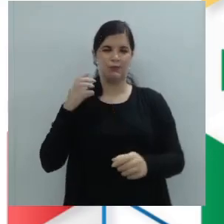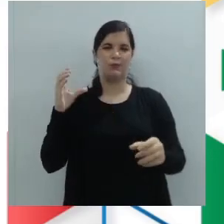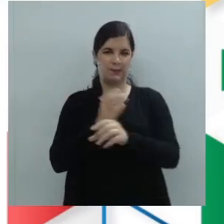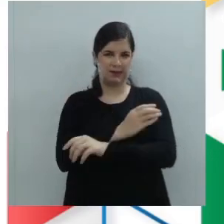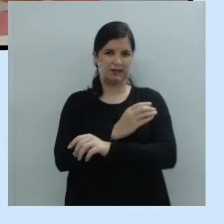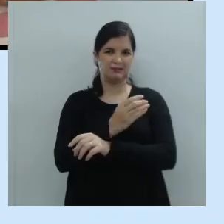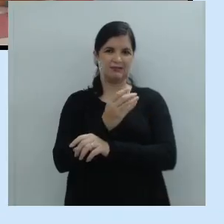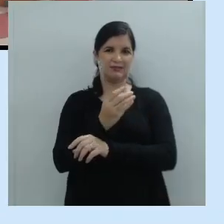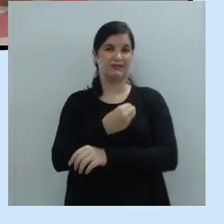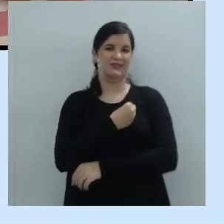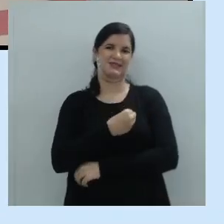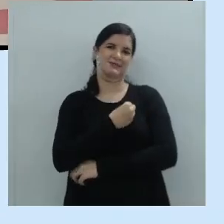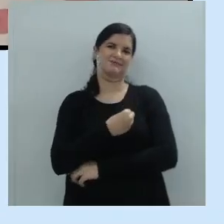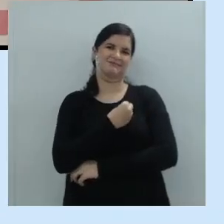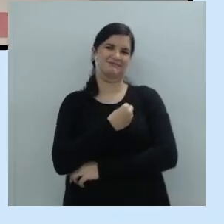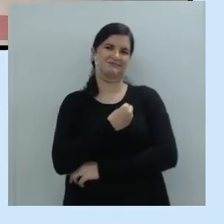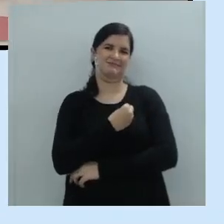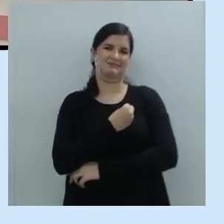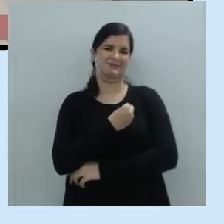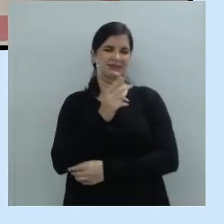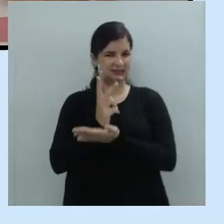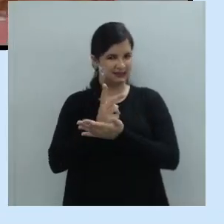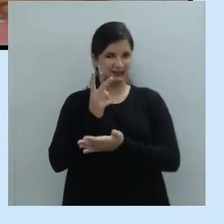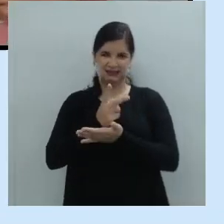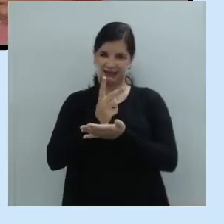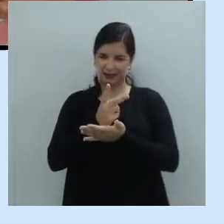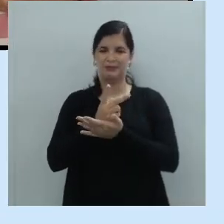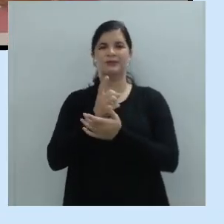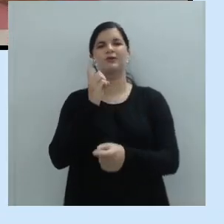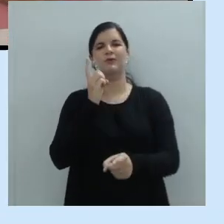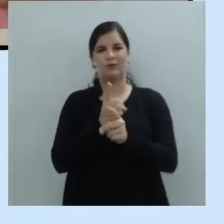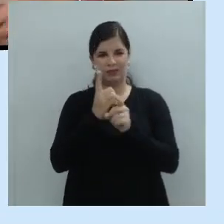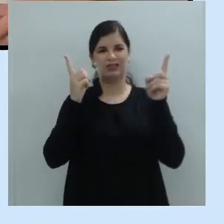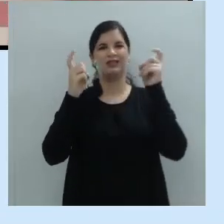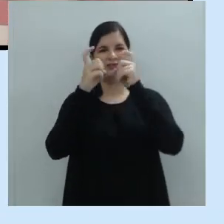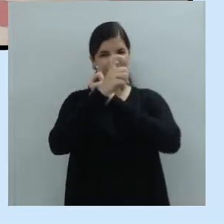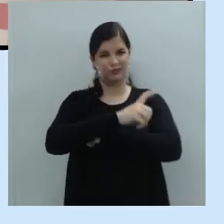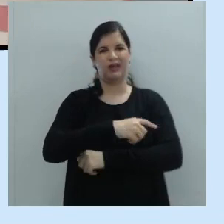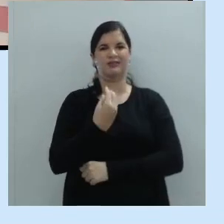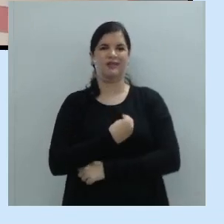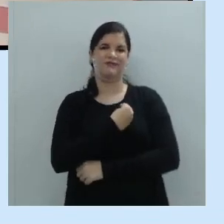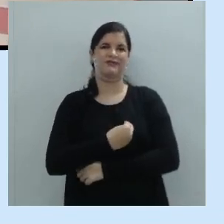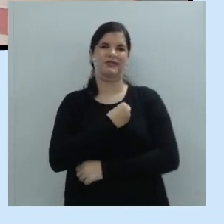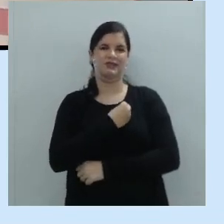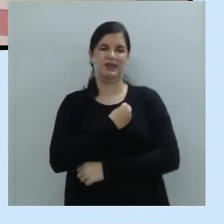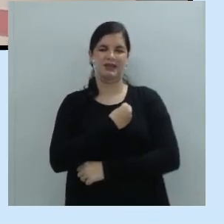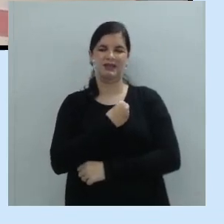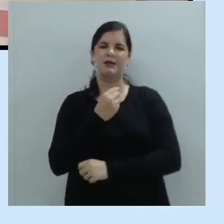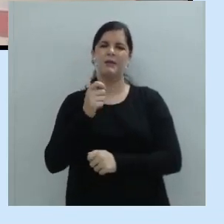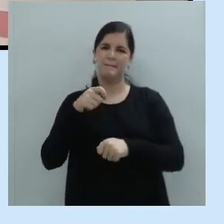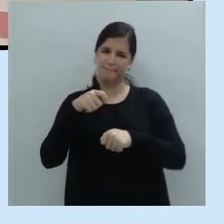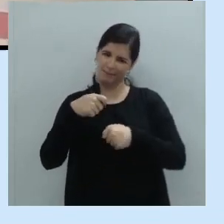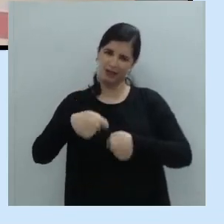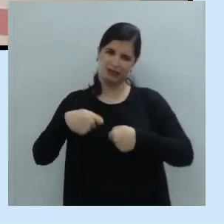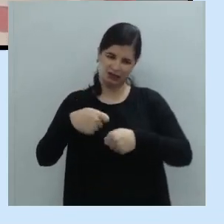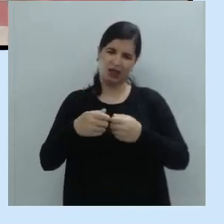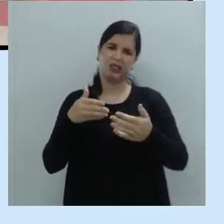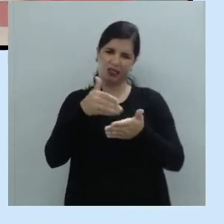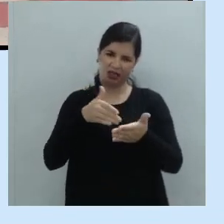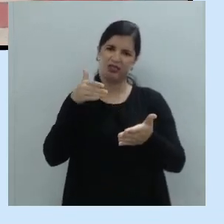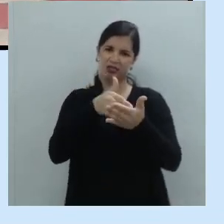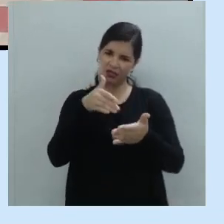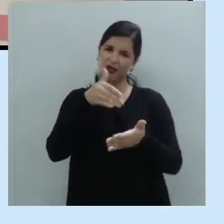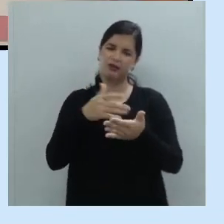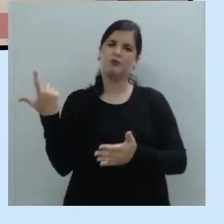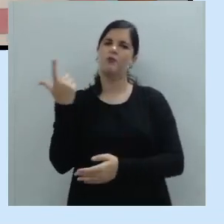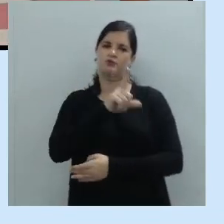em nossa vida, nós sempre encontramos o quê? Obstáculos, e nós teremos que enfrentá-los. É isso